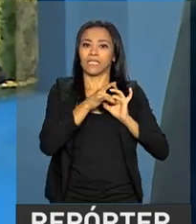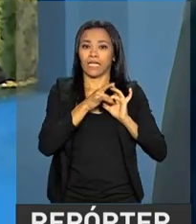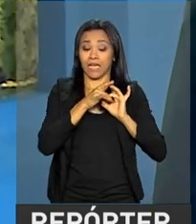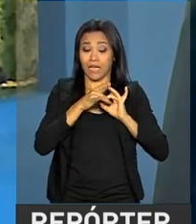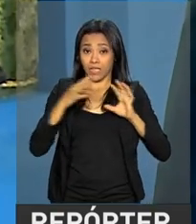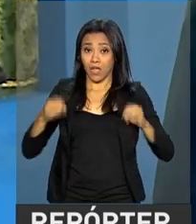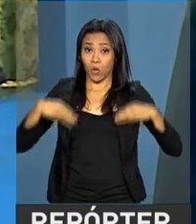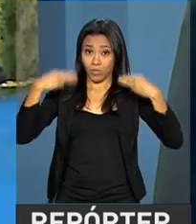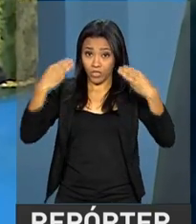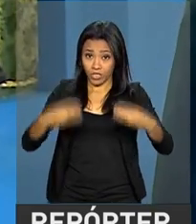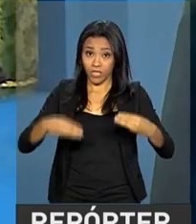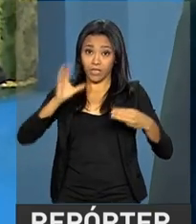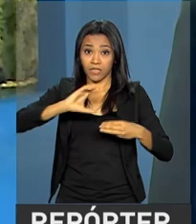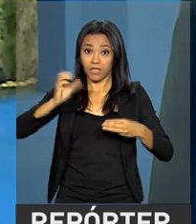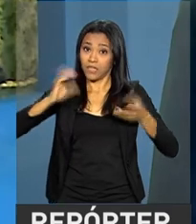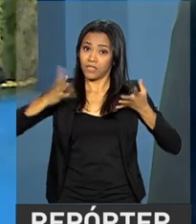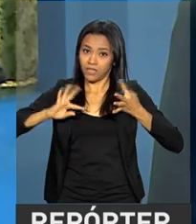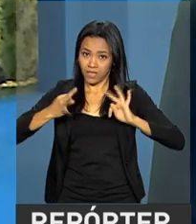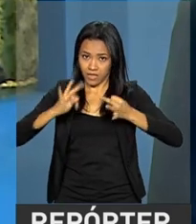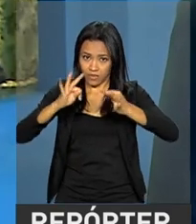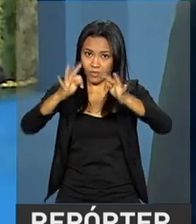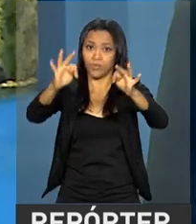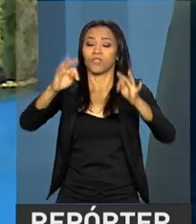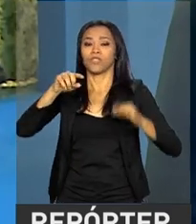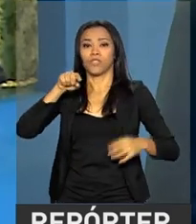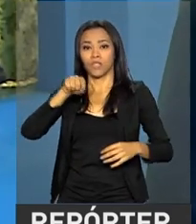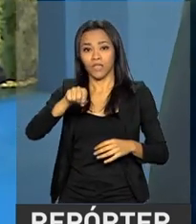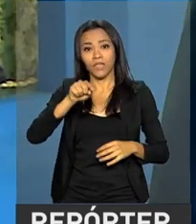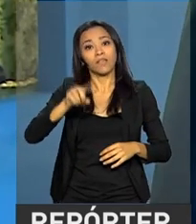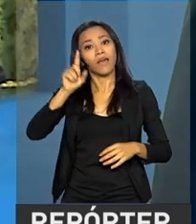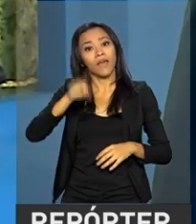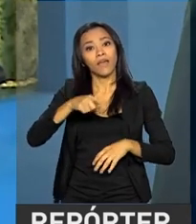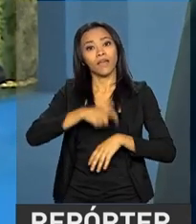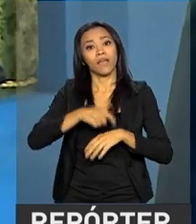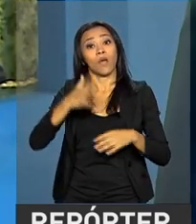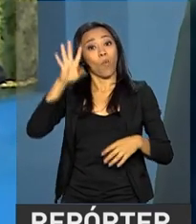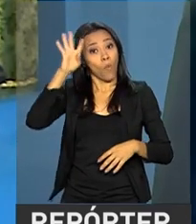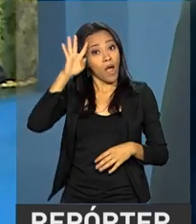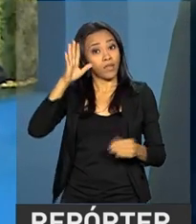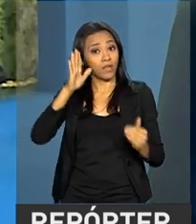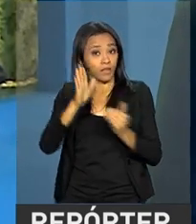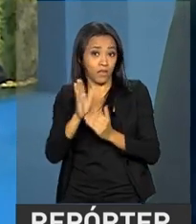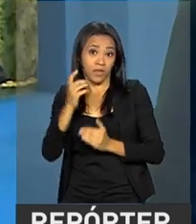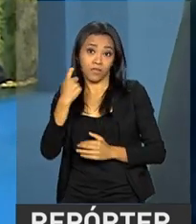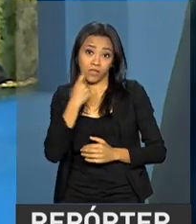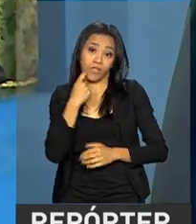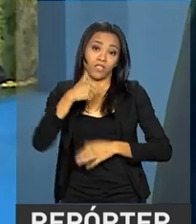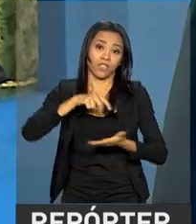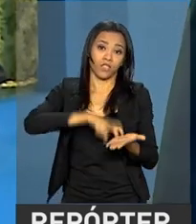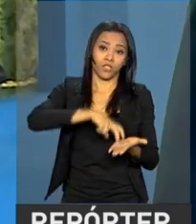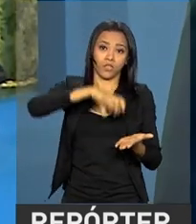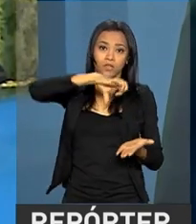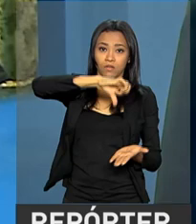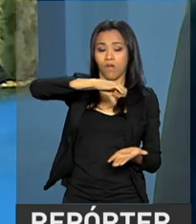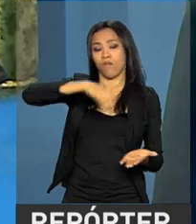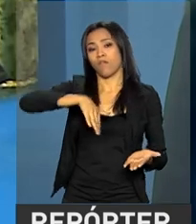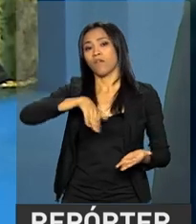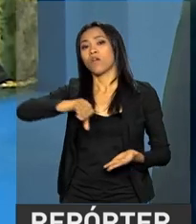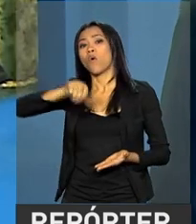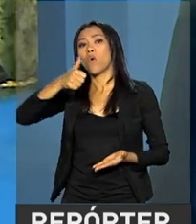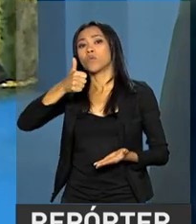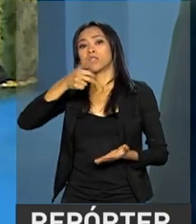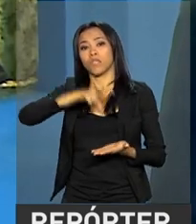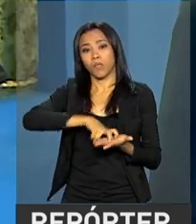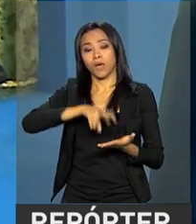Ciência, Tecnologia, Inovações e Comunicações, é de quarta a sexta-feira, das 9h30 às 11h30 da